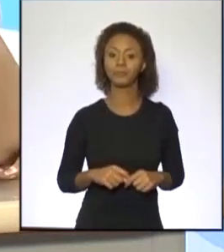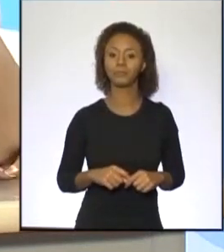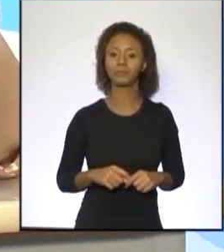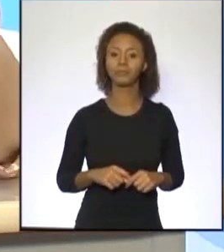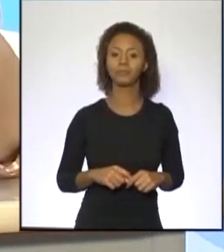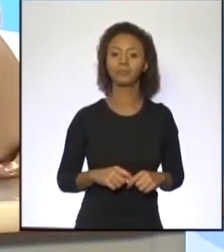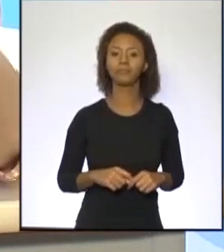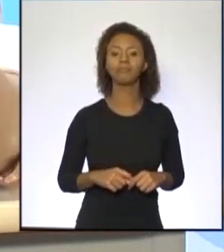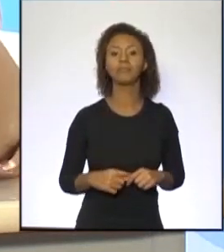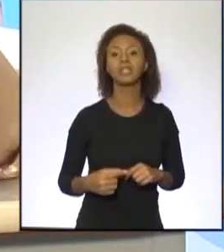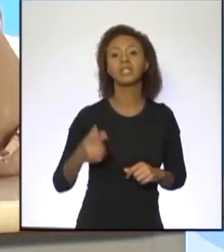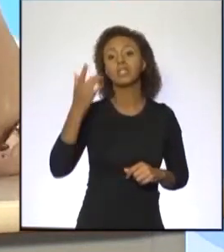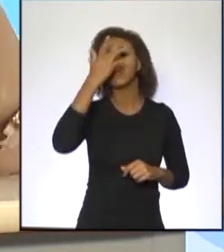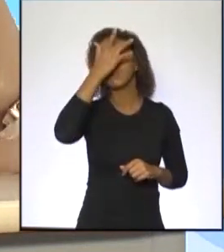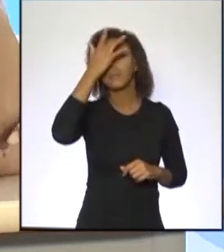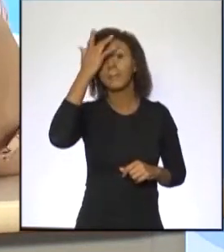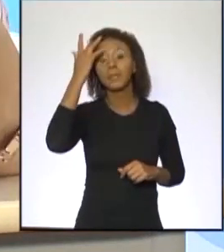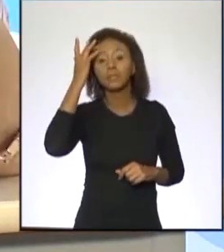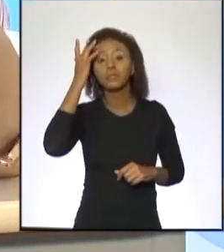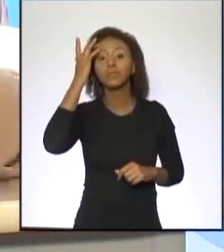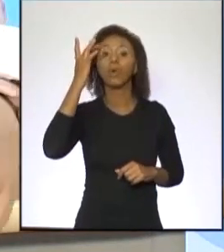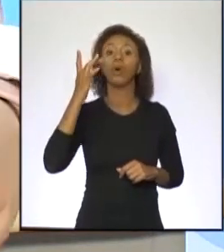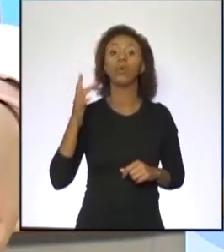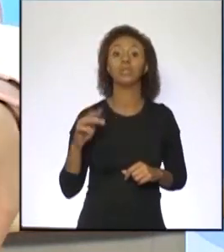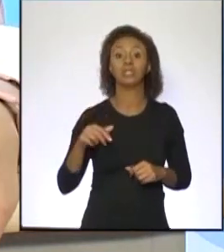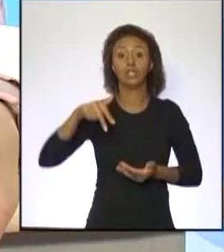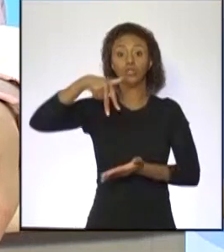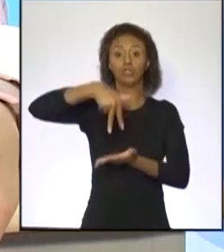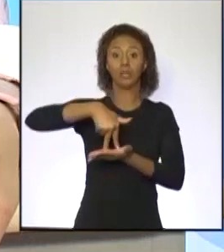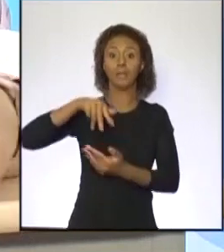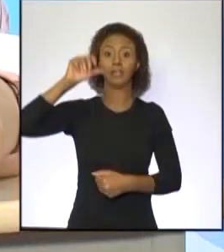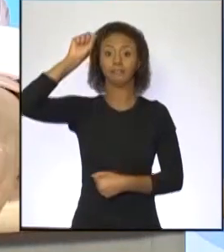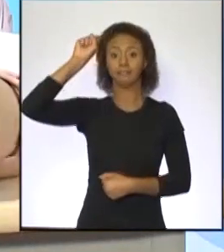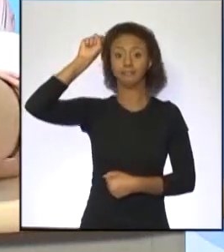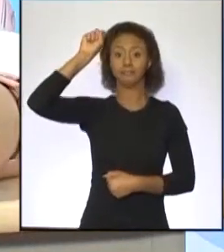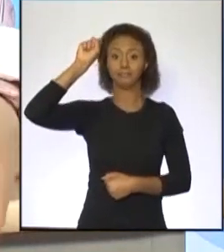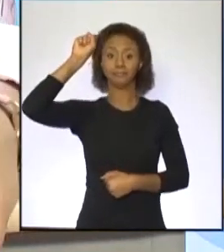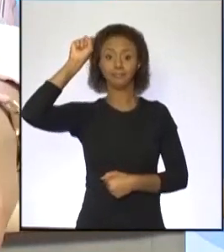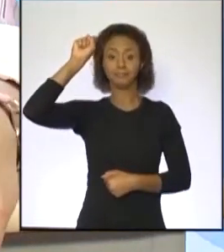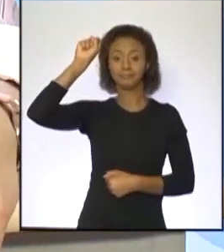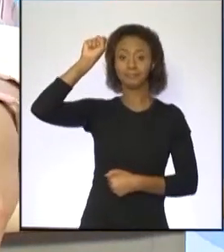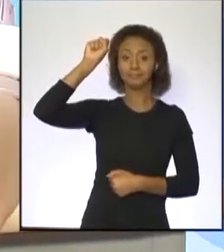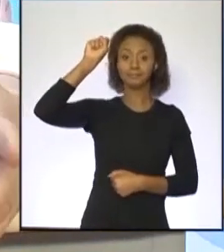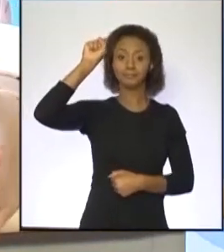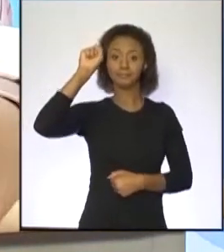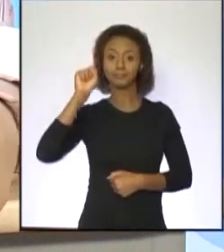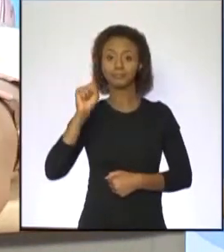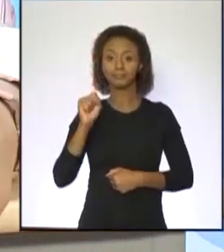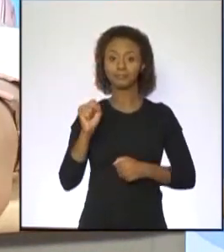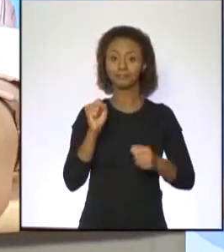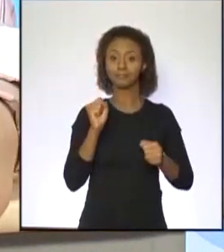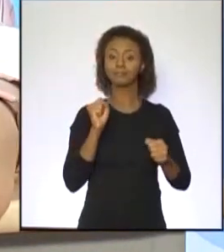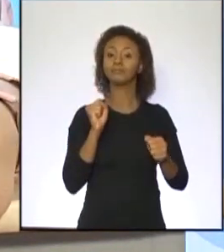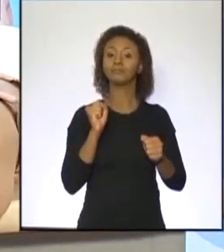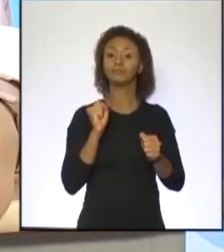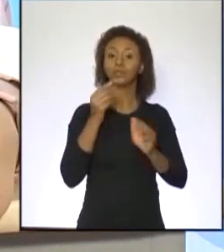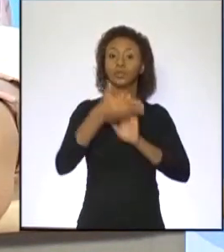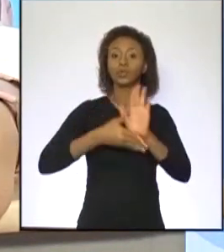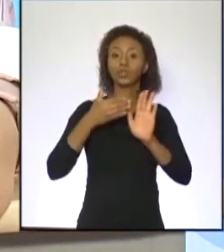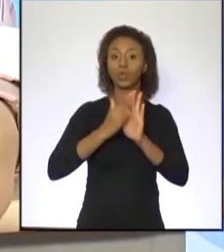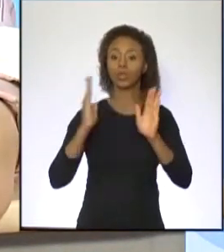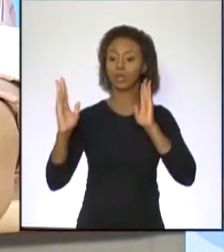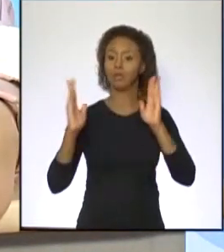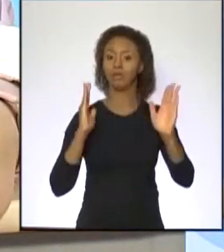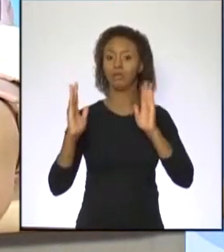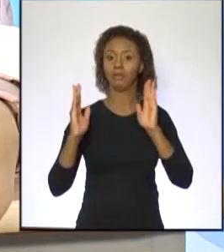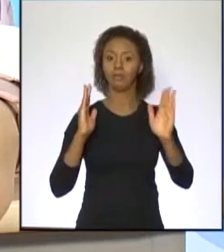muitos passageiros em pé no antepenúltimo vagão. Isso, né? mesmo. Então, tem essa informação aí. Que meio de transporte que a gente pode falar em